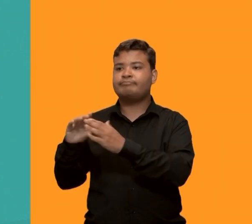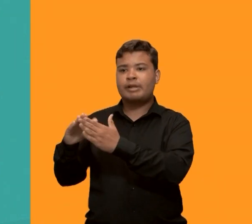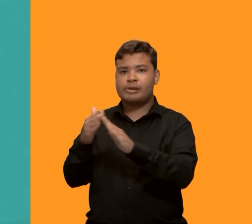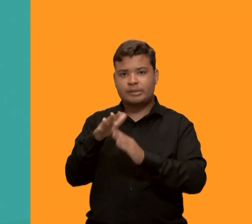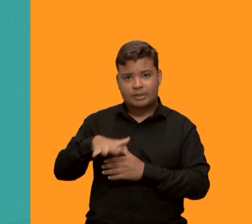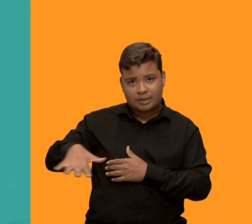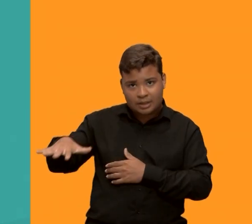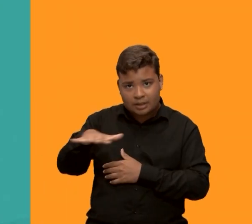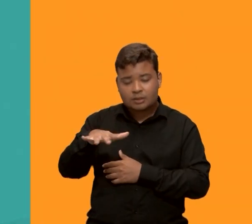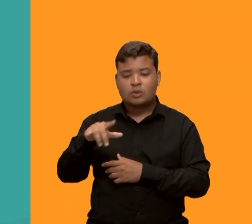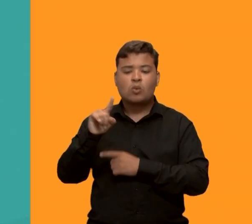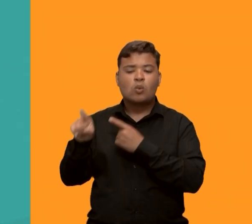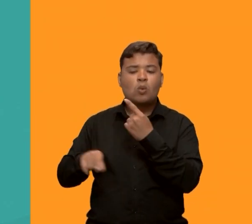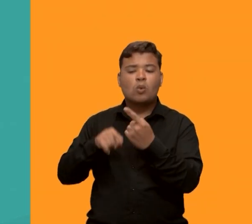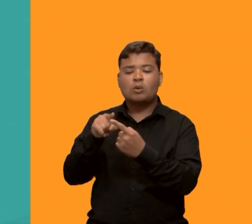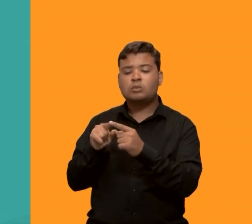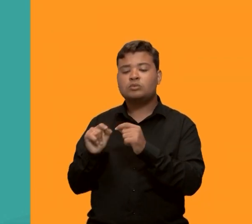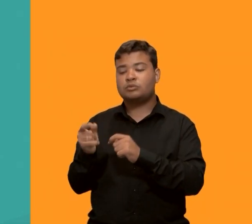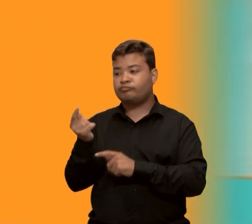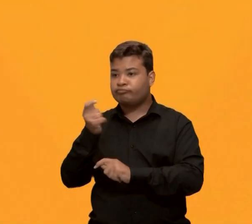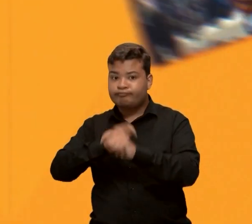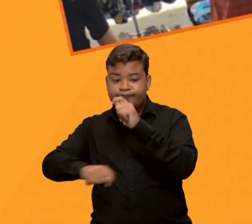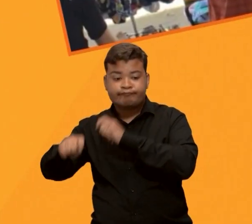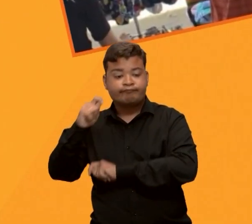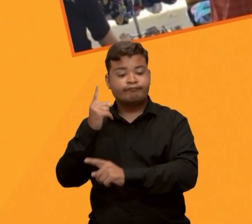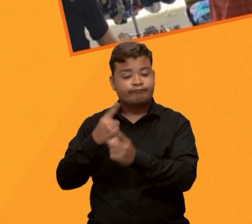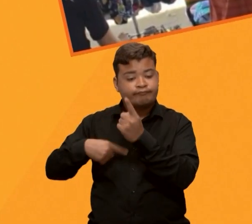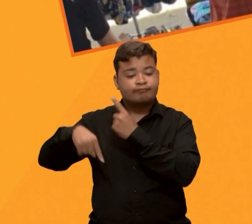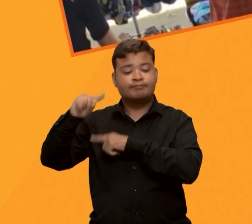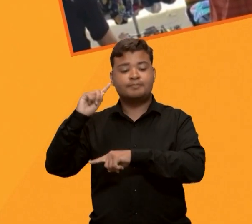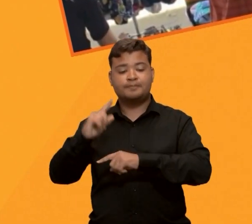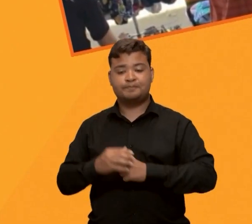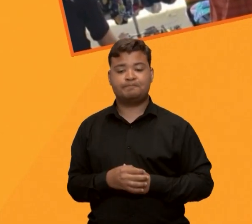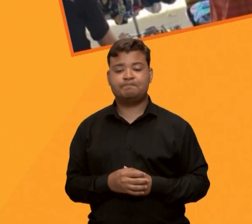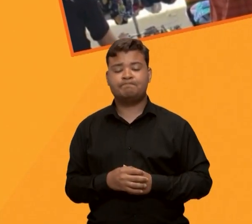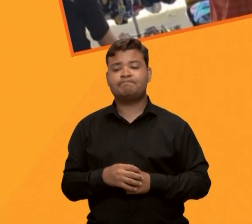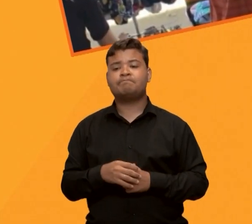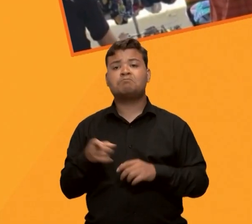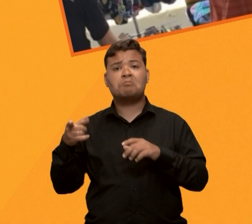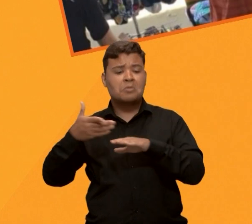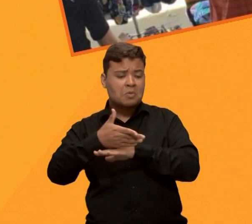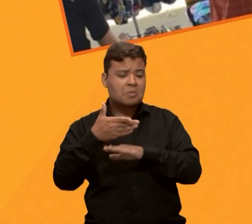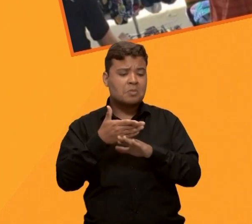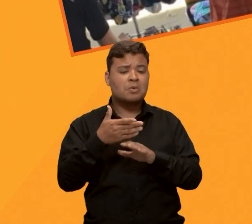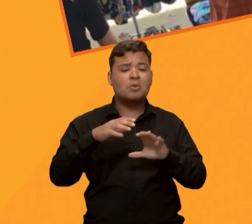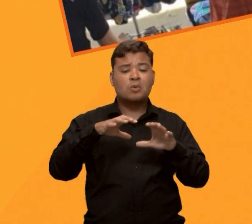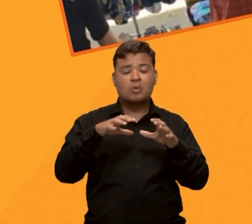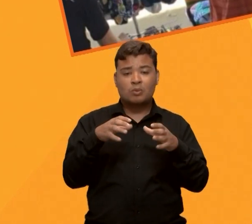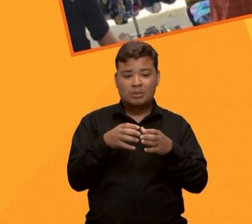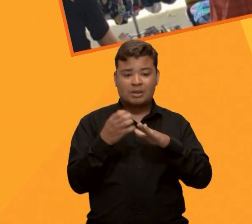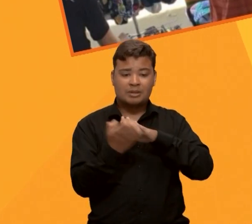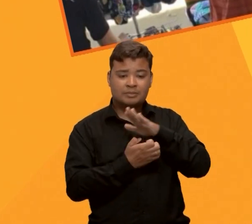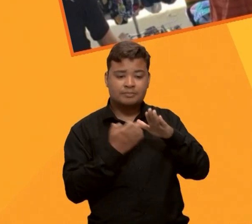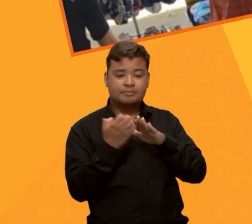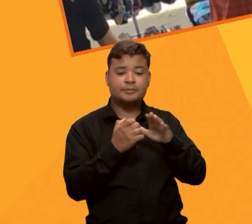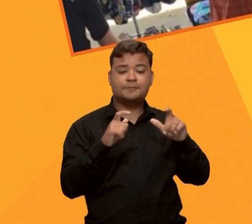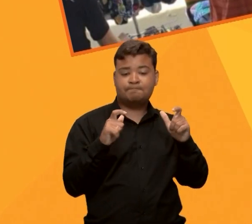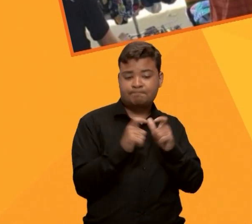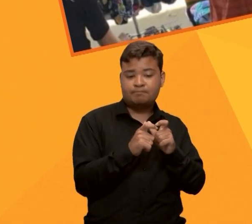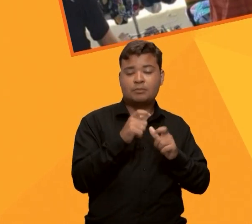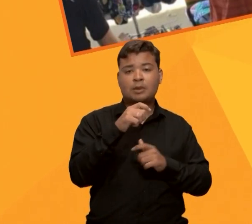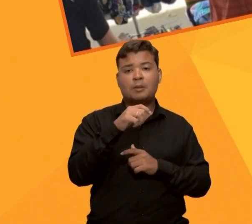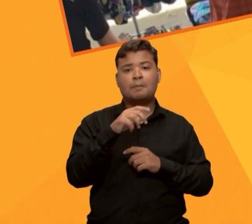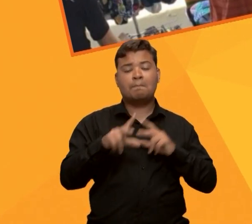renda e na superação da vulnerabilidade econômica. Participam da feira cultural micro e pequenas empresas de moda,